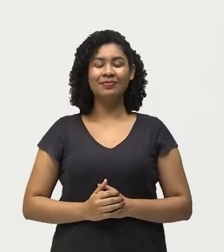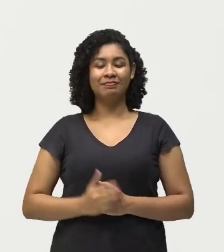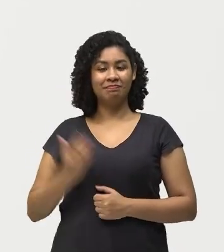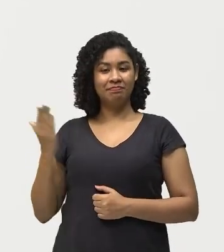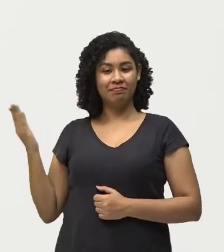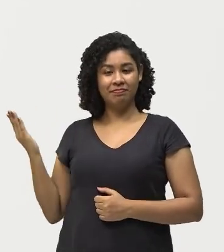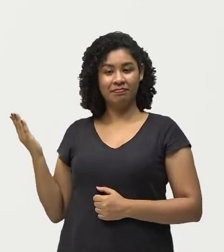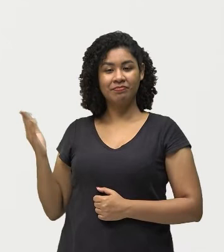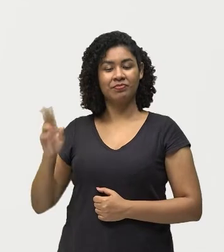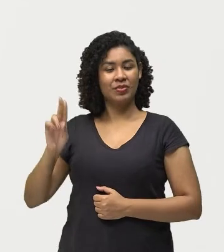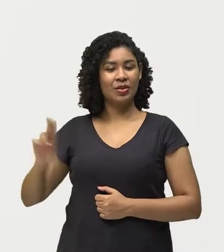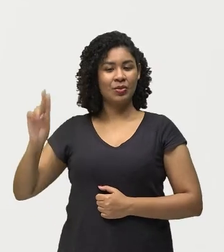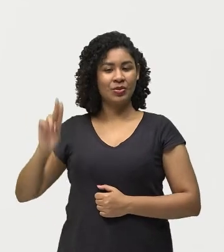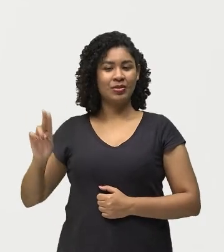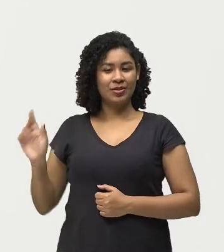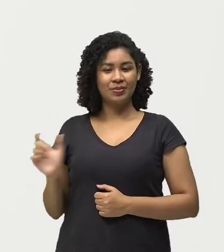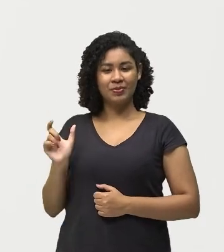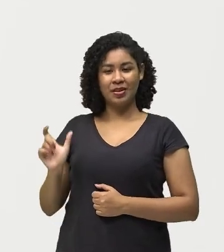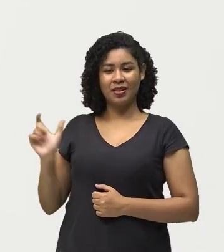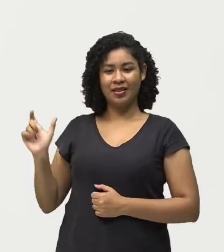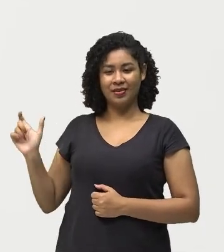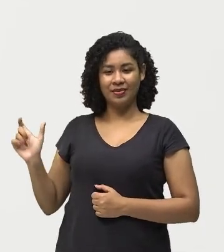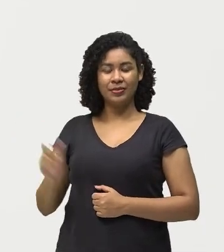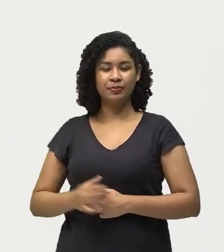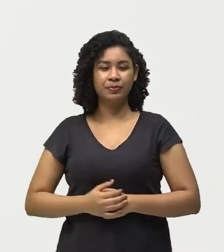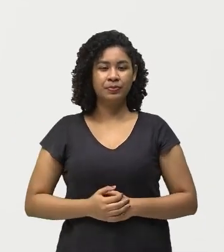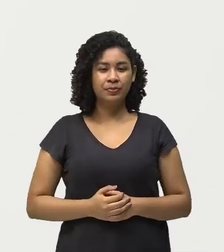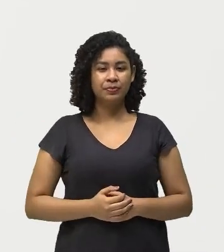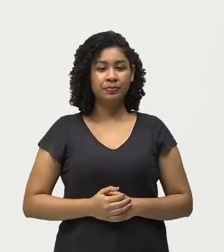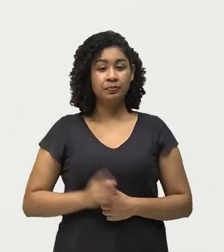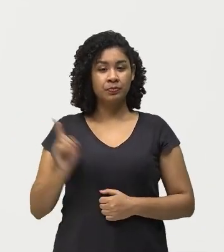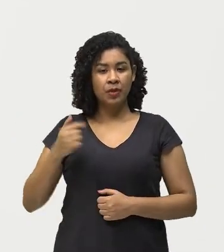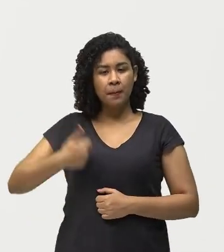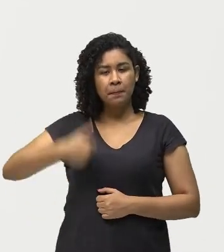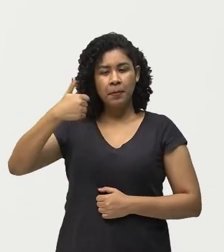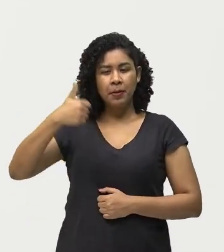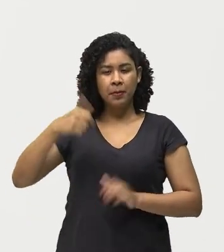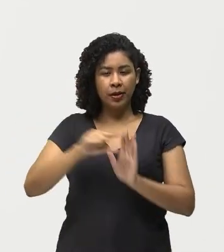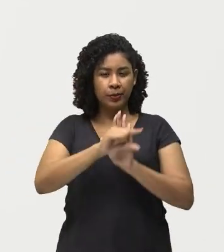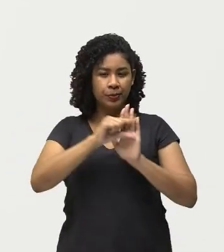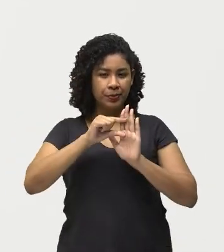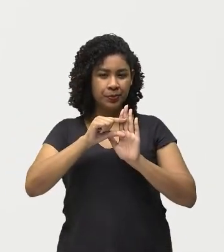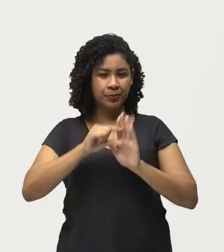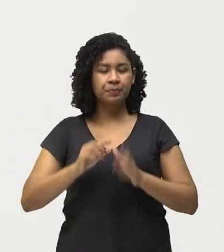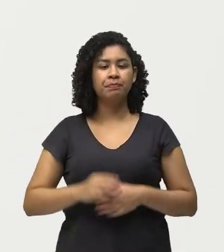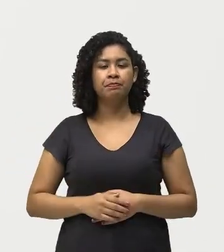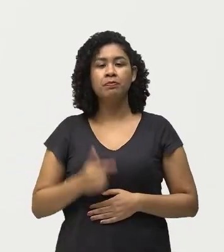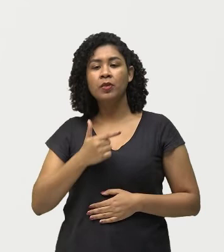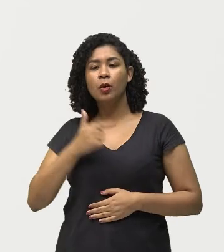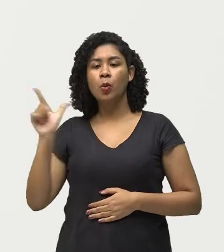vamos utilizar com o computador. Esse é o primeiro parágrafo, vamos ver o próximo.